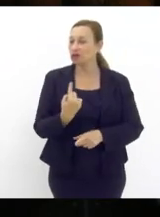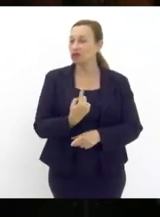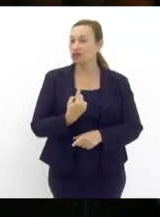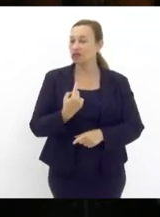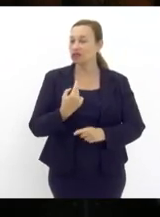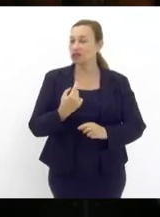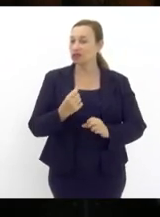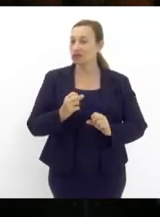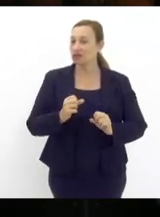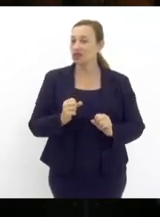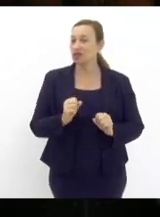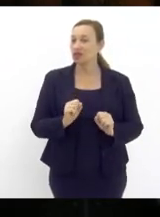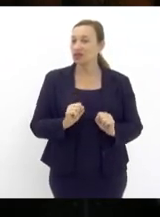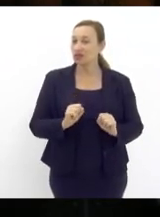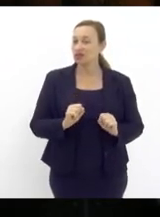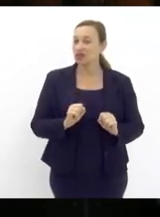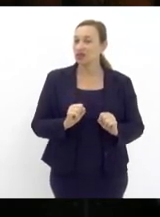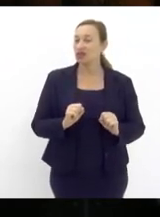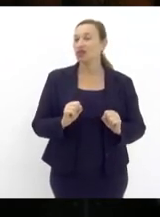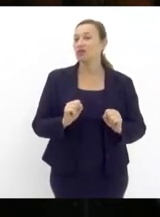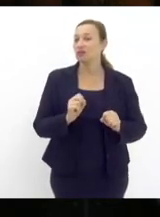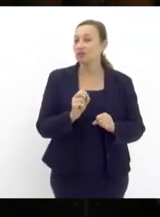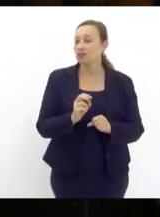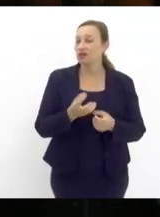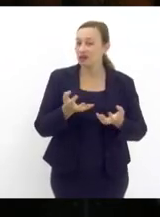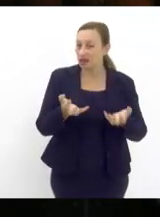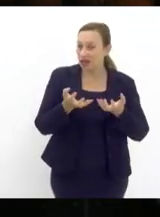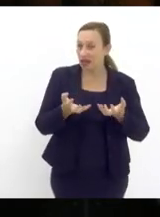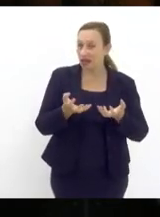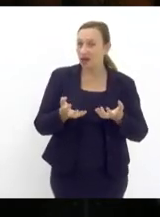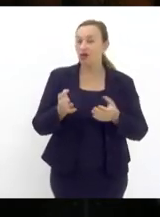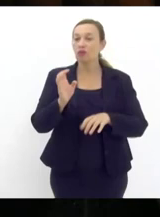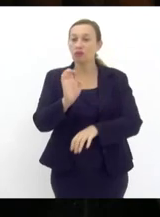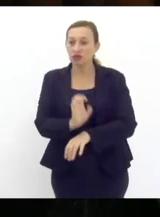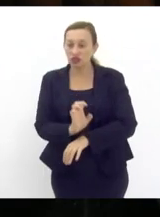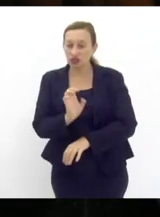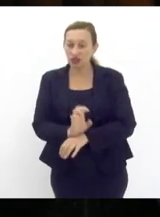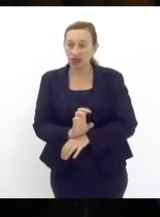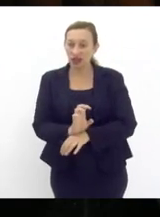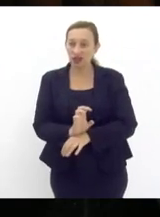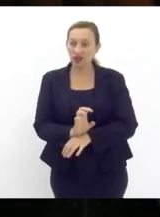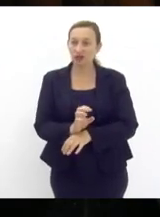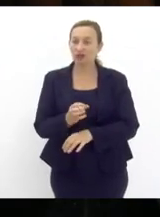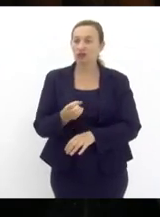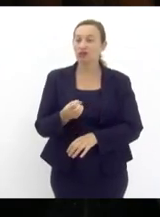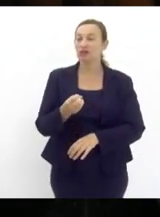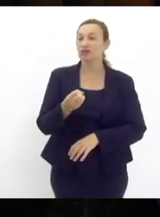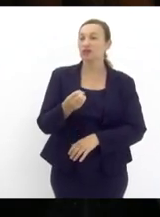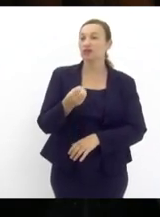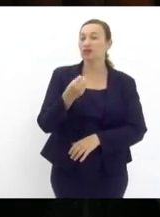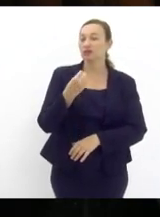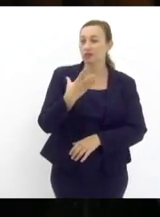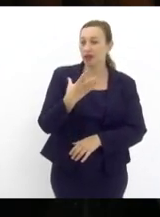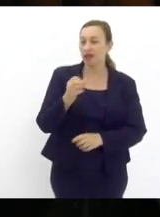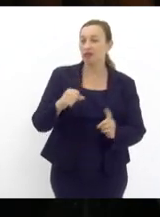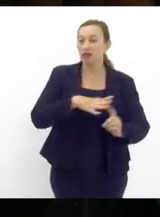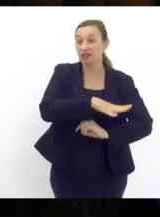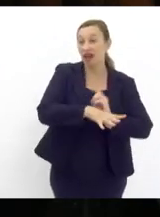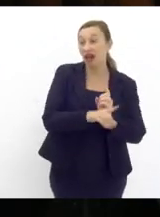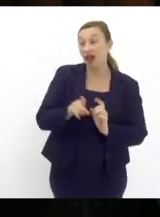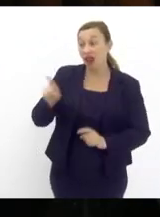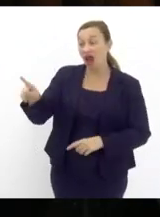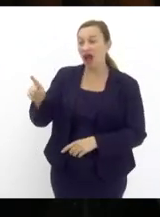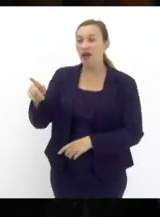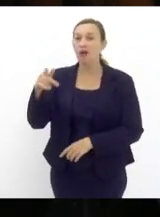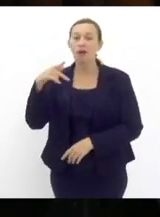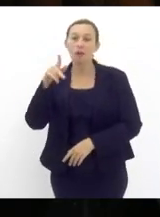o estado de bem-estar social lá é o parlamentarismo e